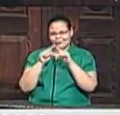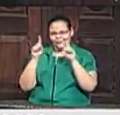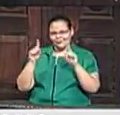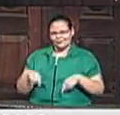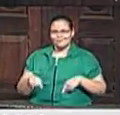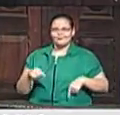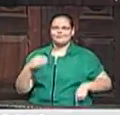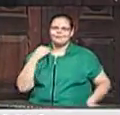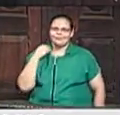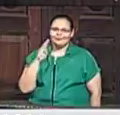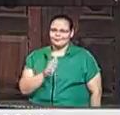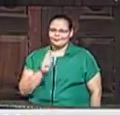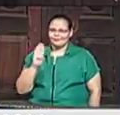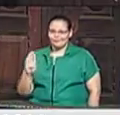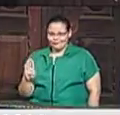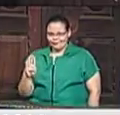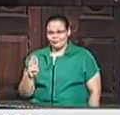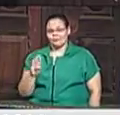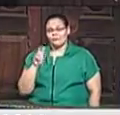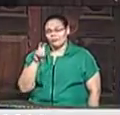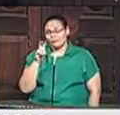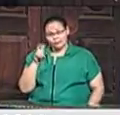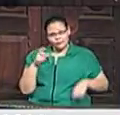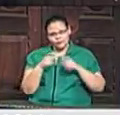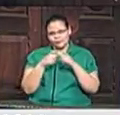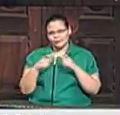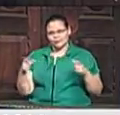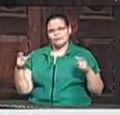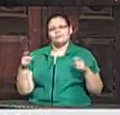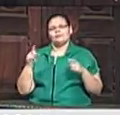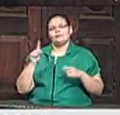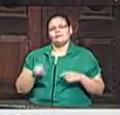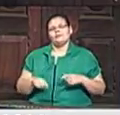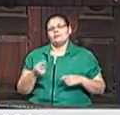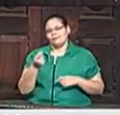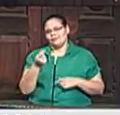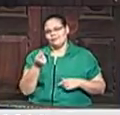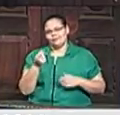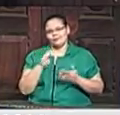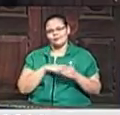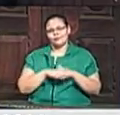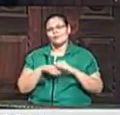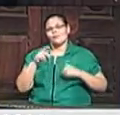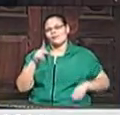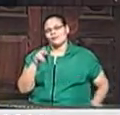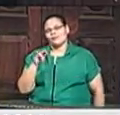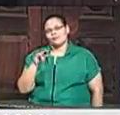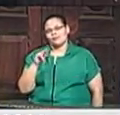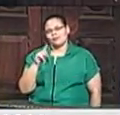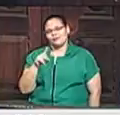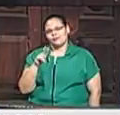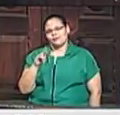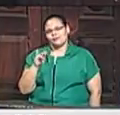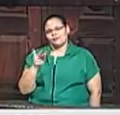aqui, os 5 maiores fundos de previdência do país por ativos.